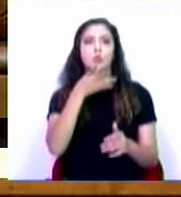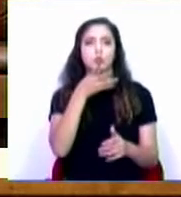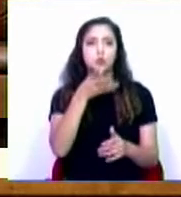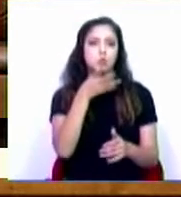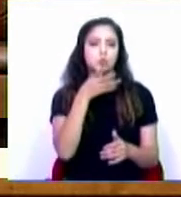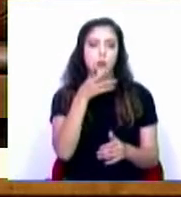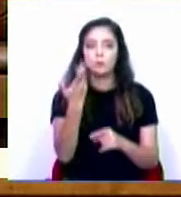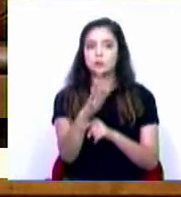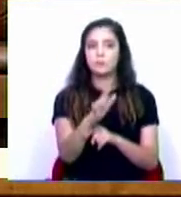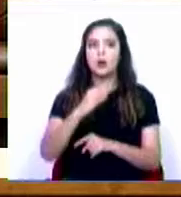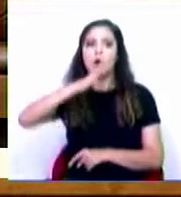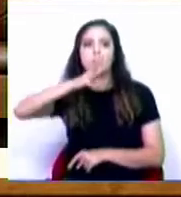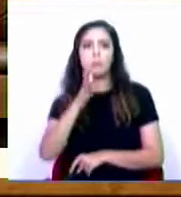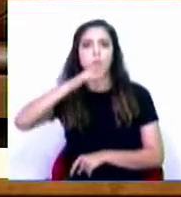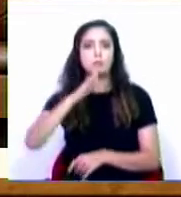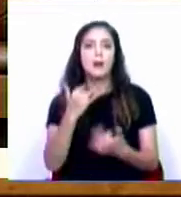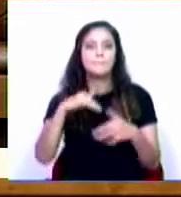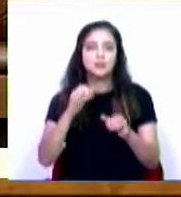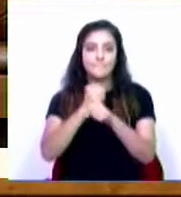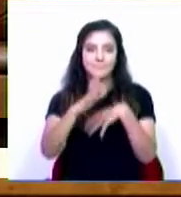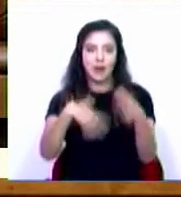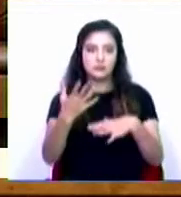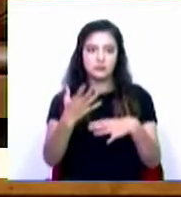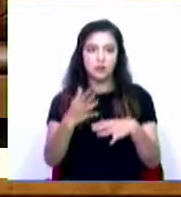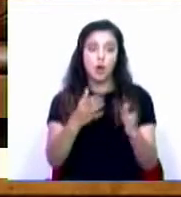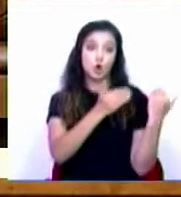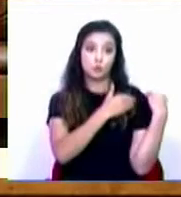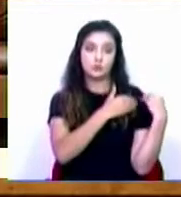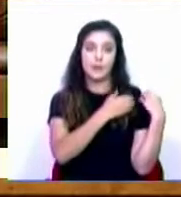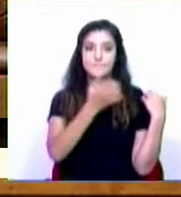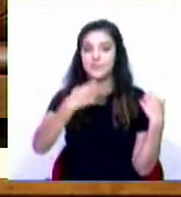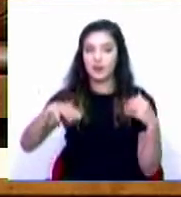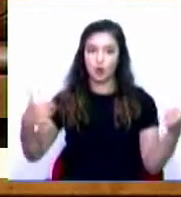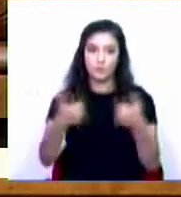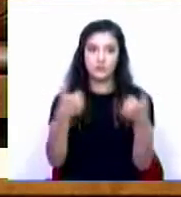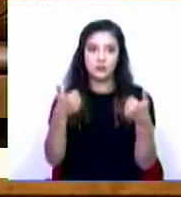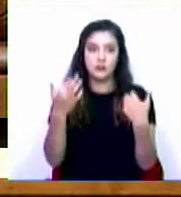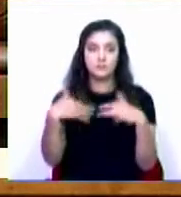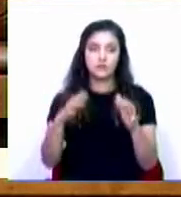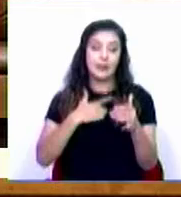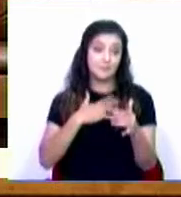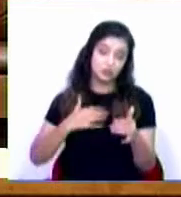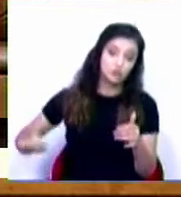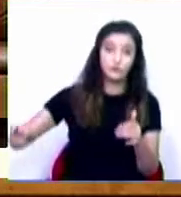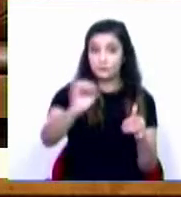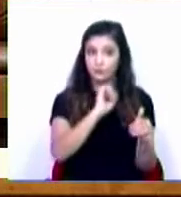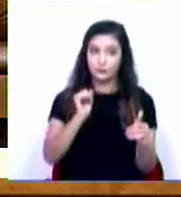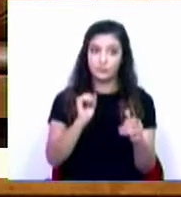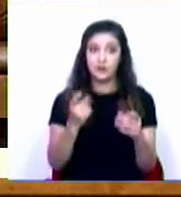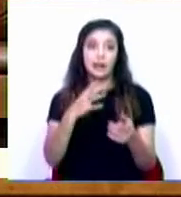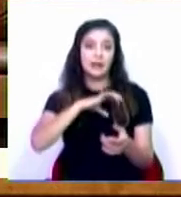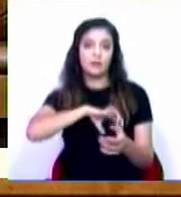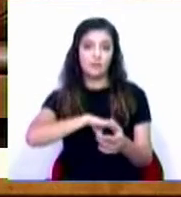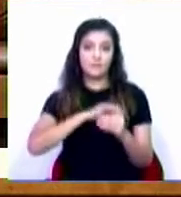como o irlandês, mas na prática foram os responsáveis pela maior perda de competitividade fiscal das nossas empresas e da diminuição dos rendimentos das